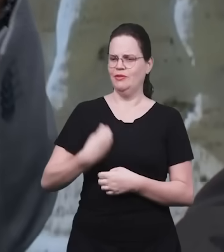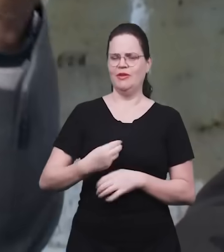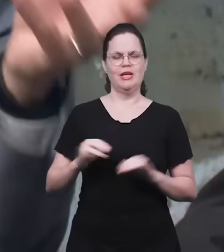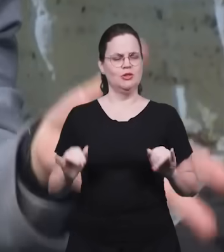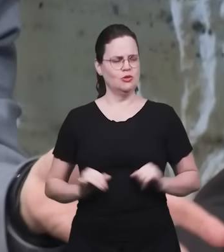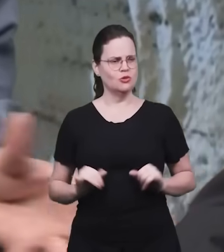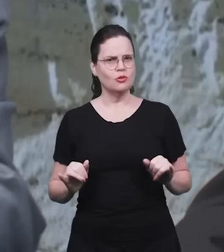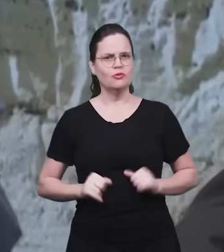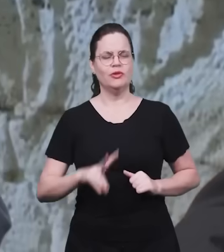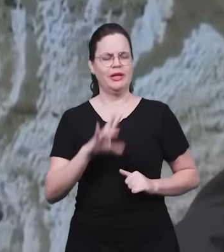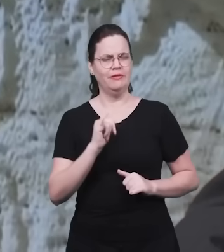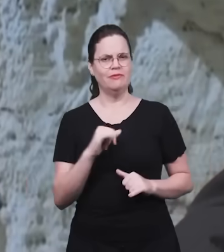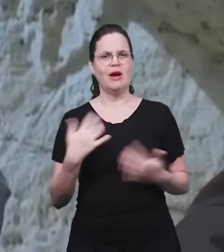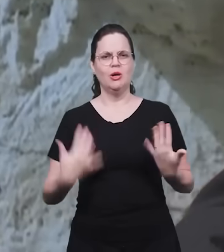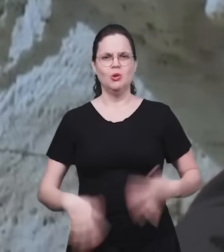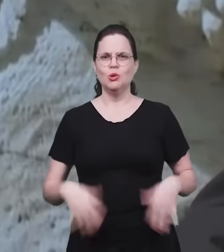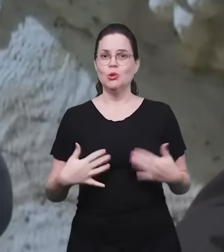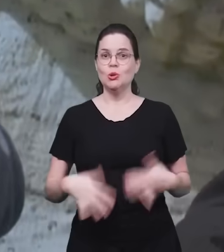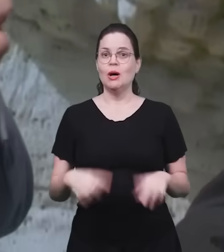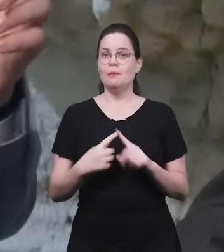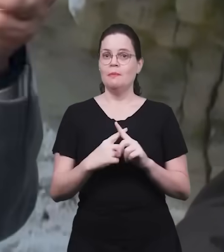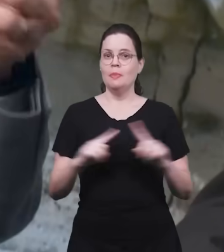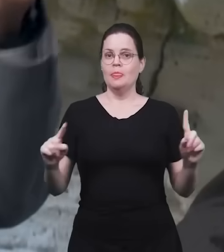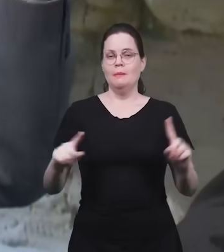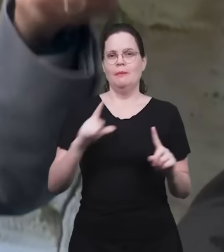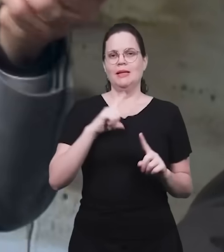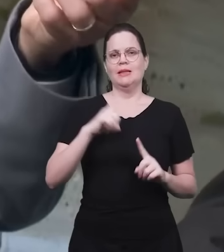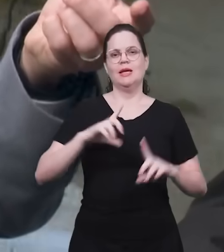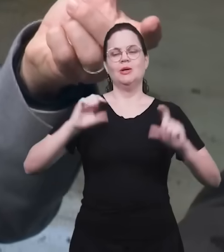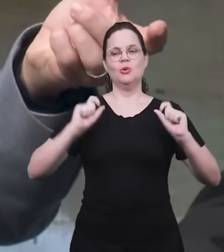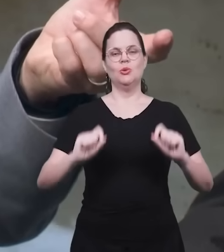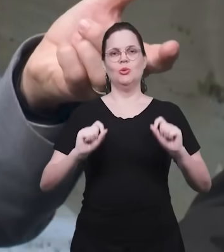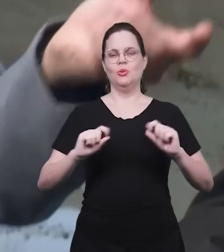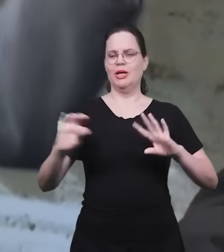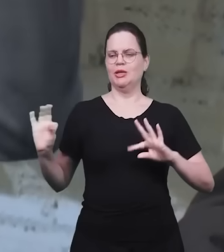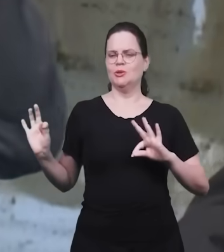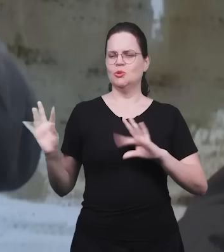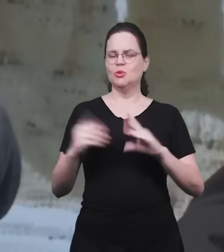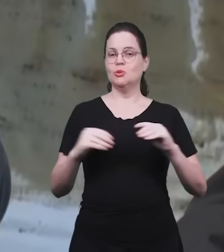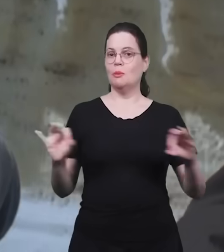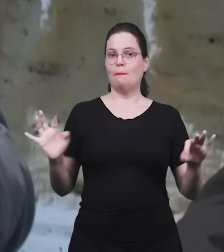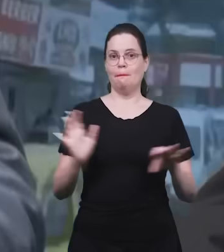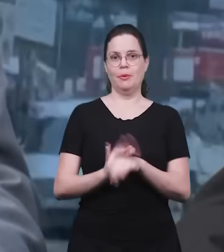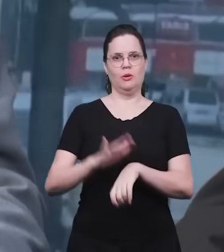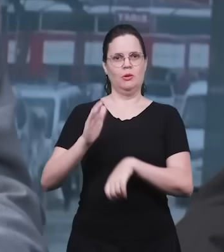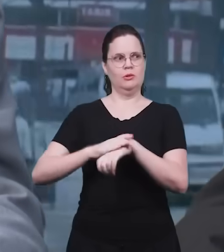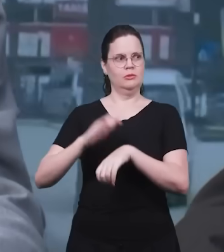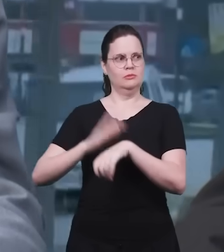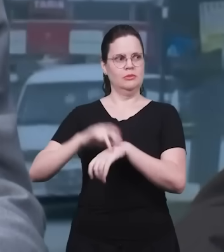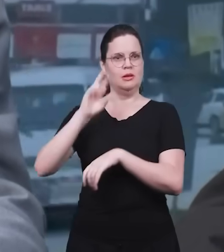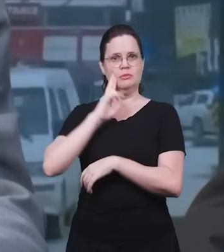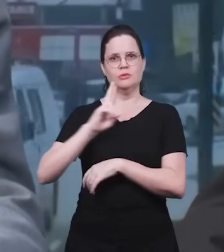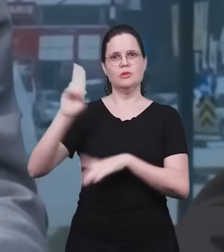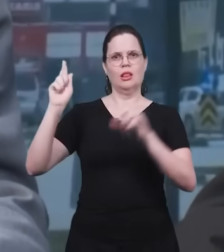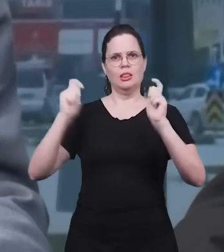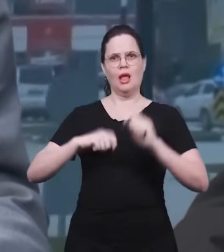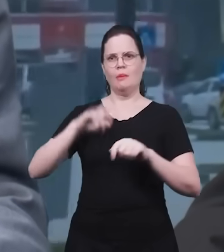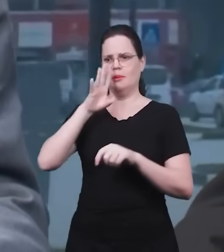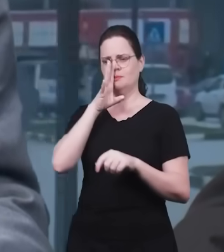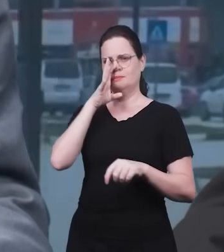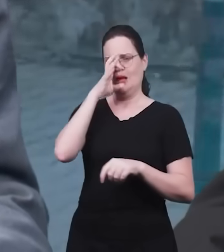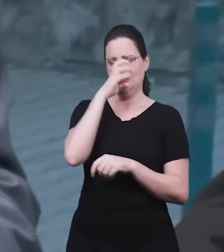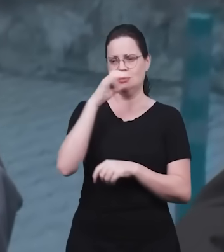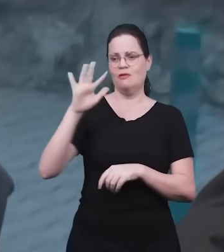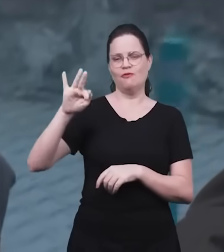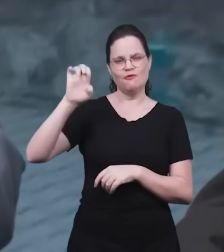suas adversidades, as tribulações, mas ele tem todas as razões dadas pelo Senhor para perseverar